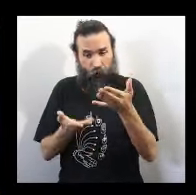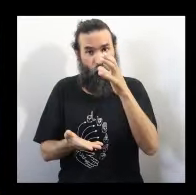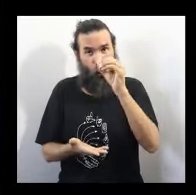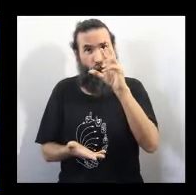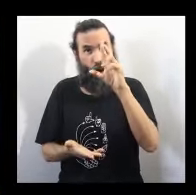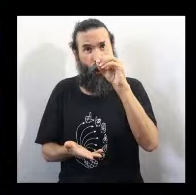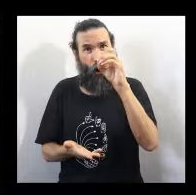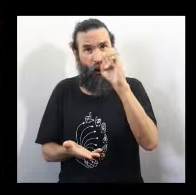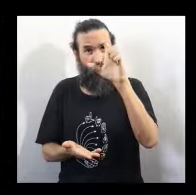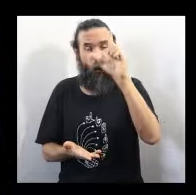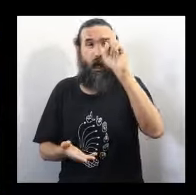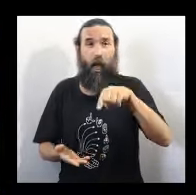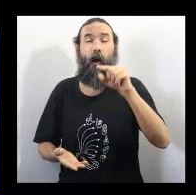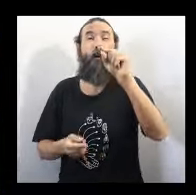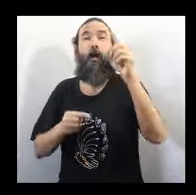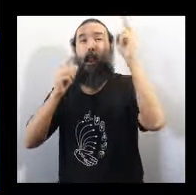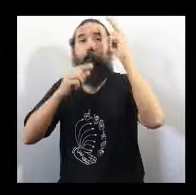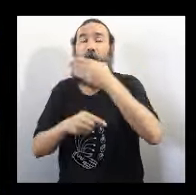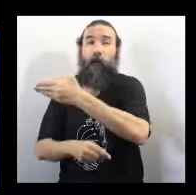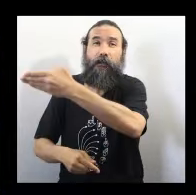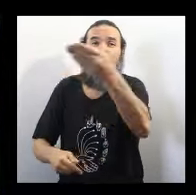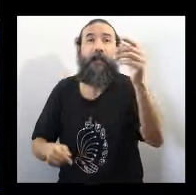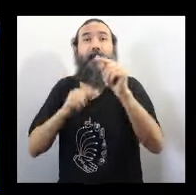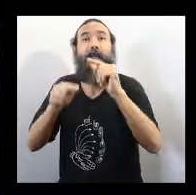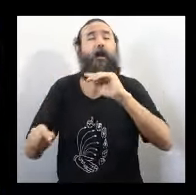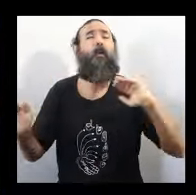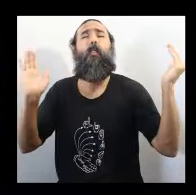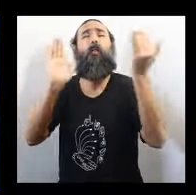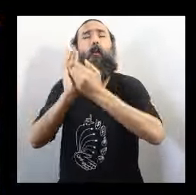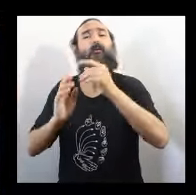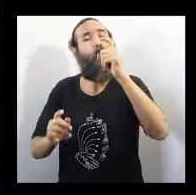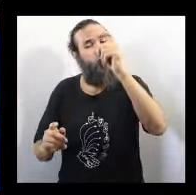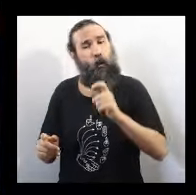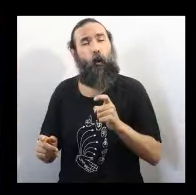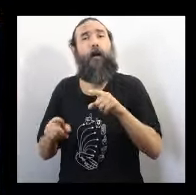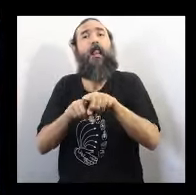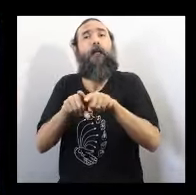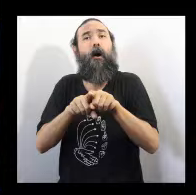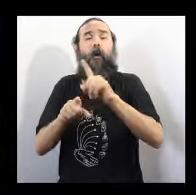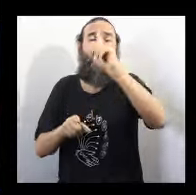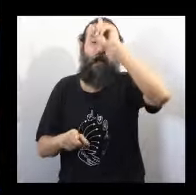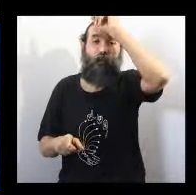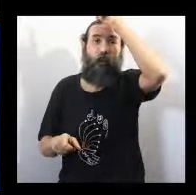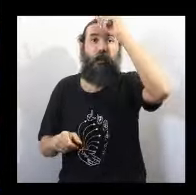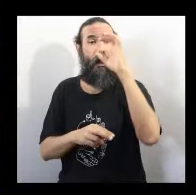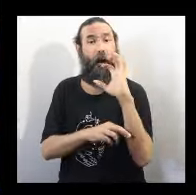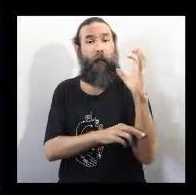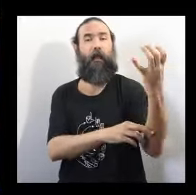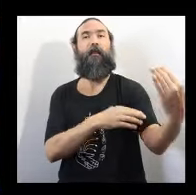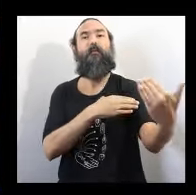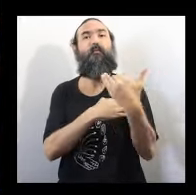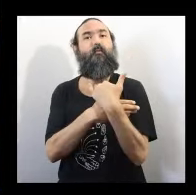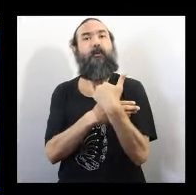recordação de questão natureza e todos somos irmãos e as plantas são parceiras nessa nossa condição